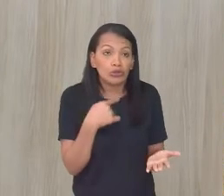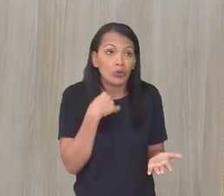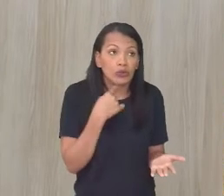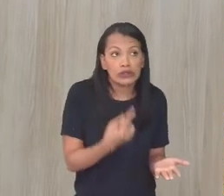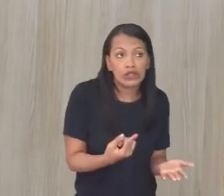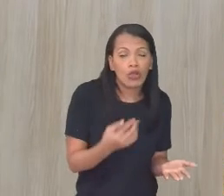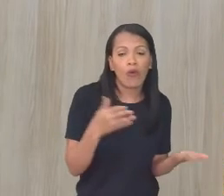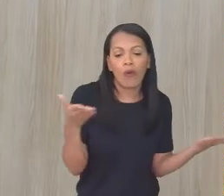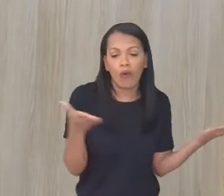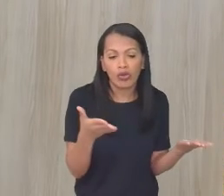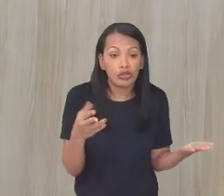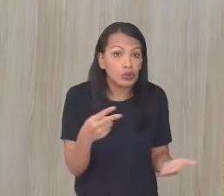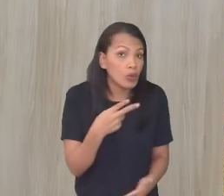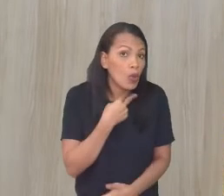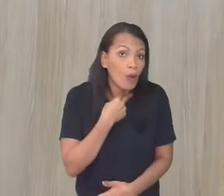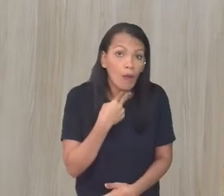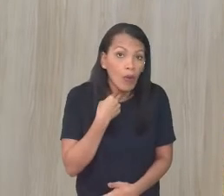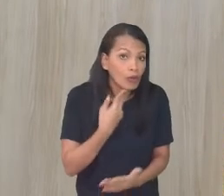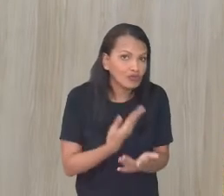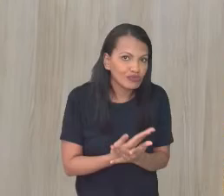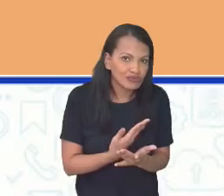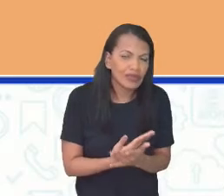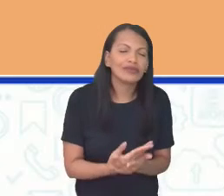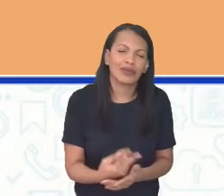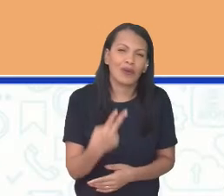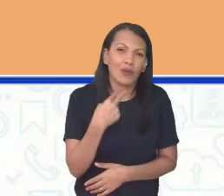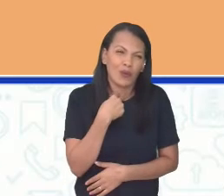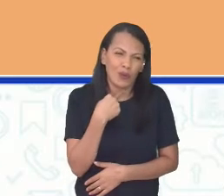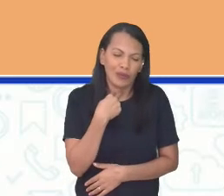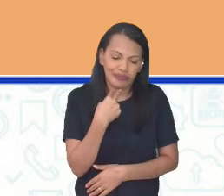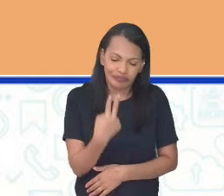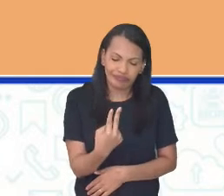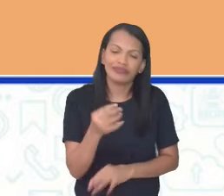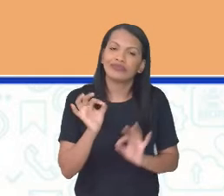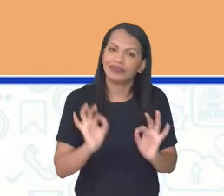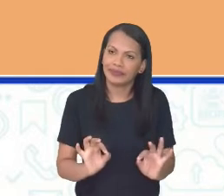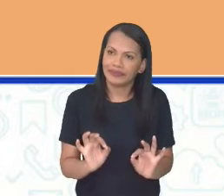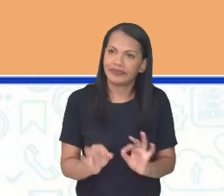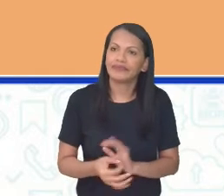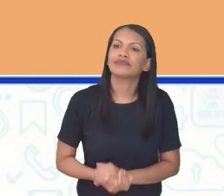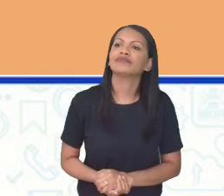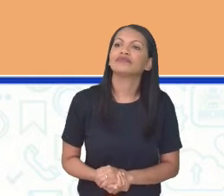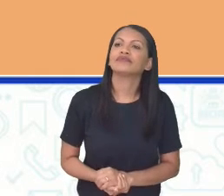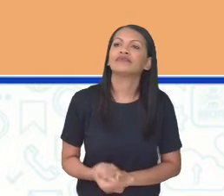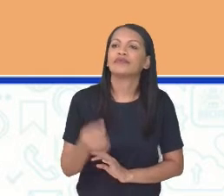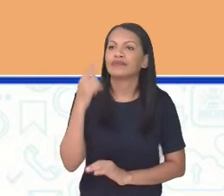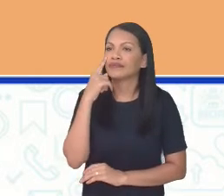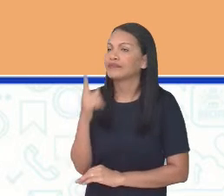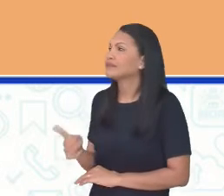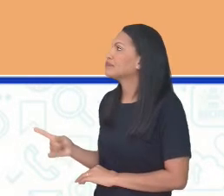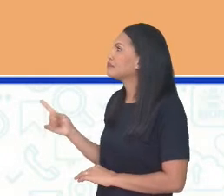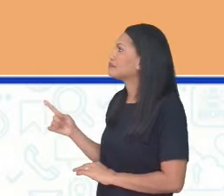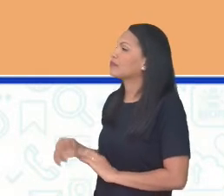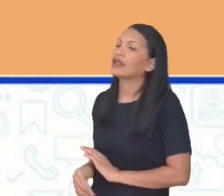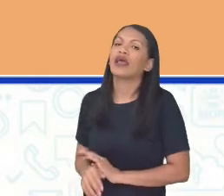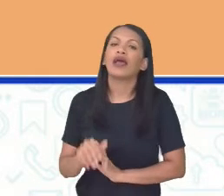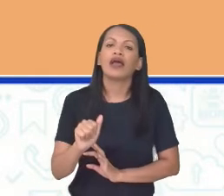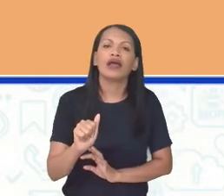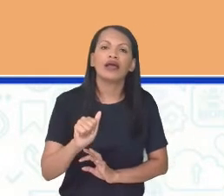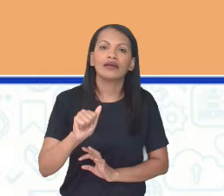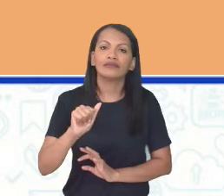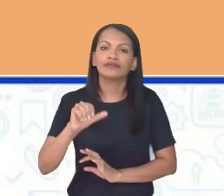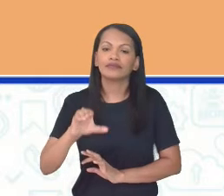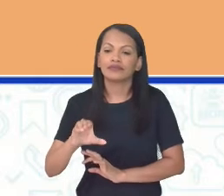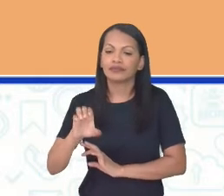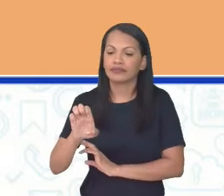escrita é diferente. Então, o acento circunflexo, pôde, é, aliás, o